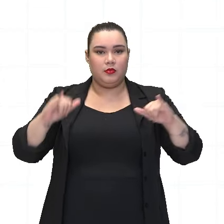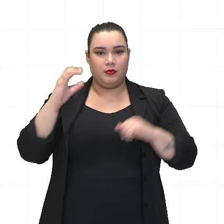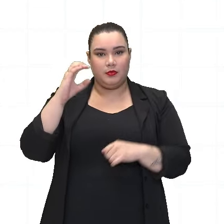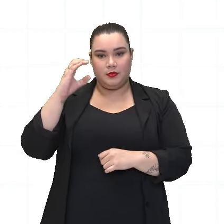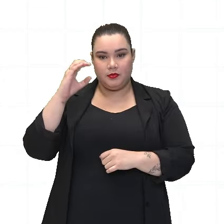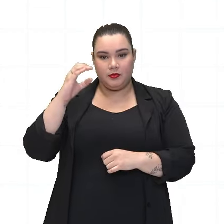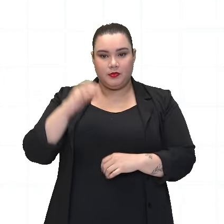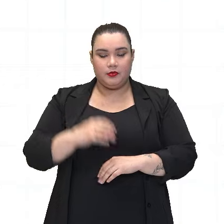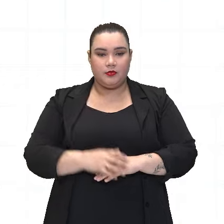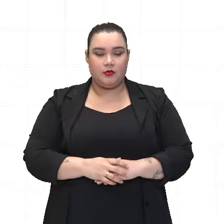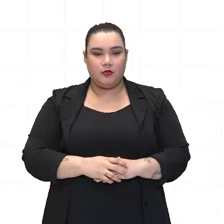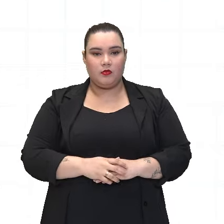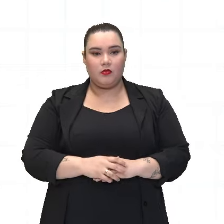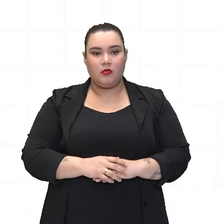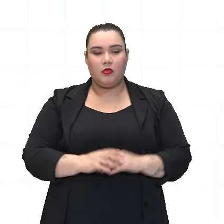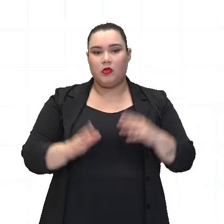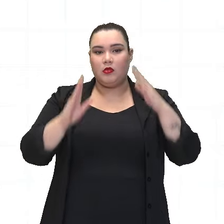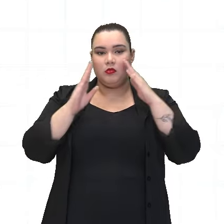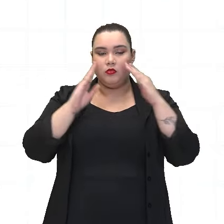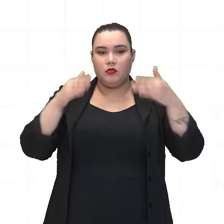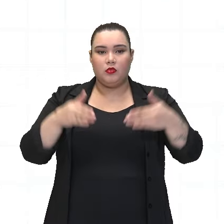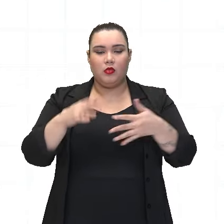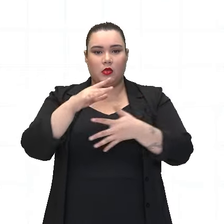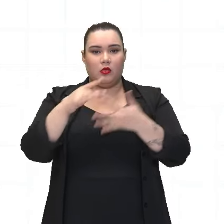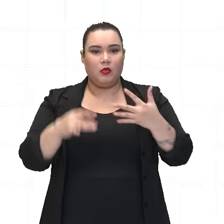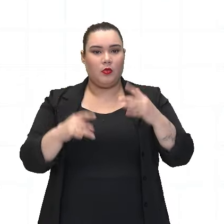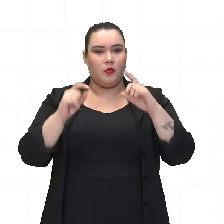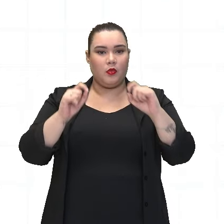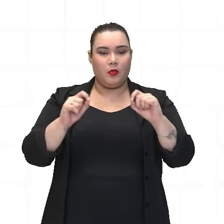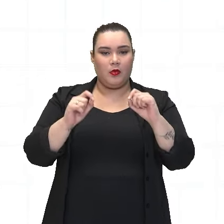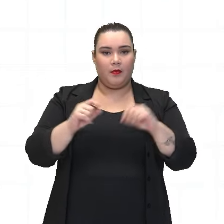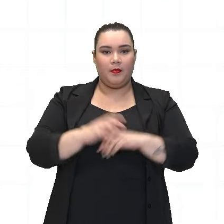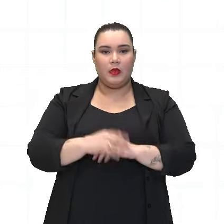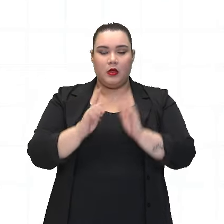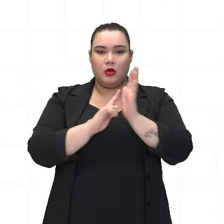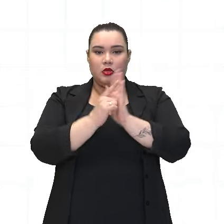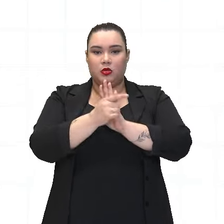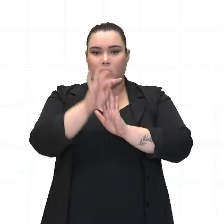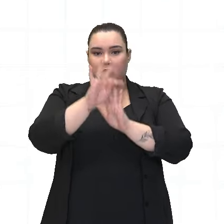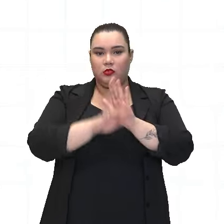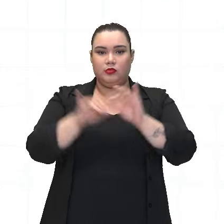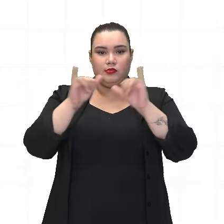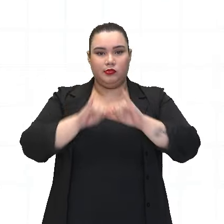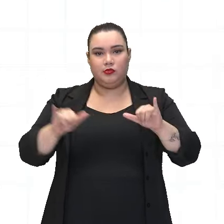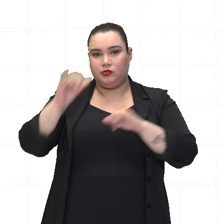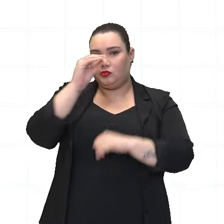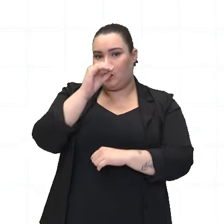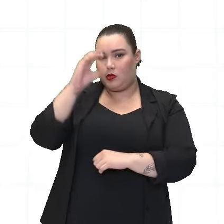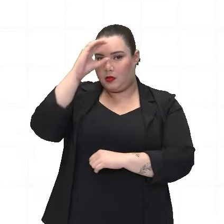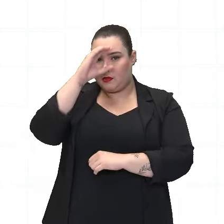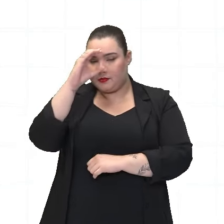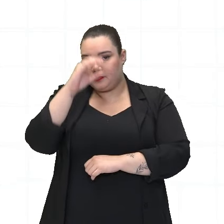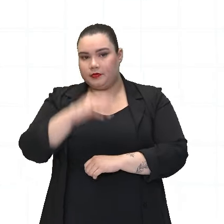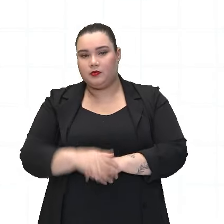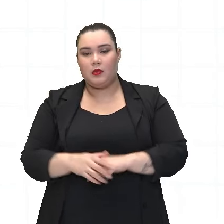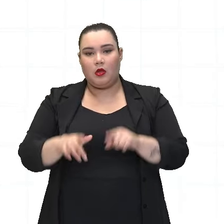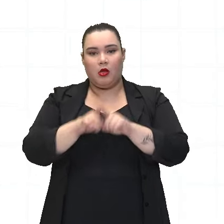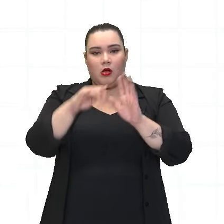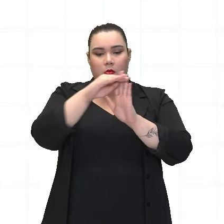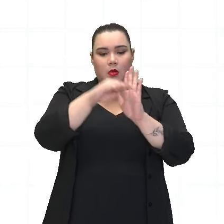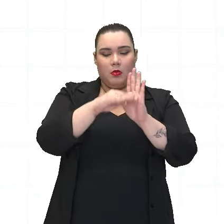divulgação científica. Especificamente, o nosso detalhamento traz aí gêneros textuais de divulgação de conhecimentos,